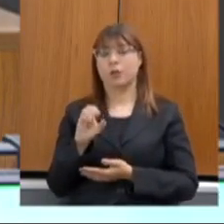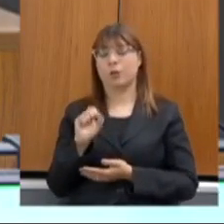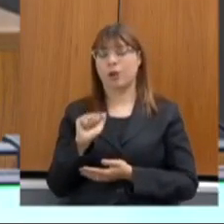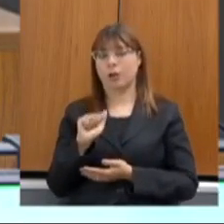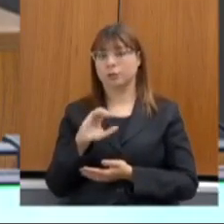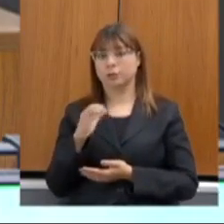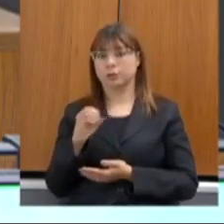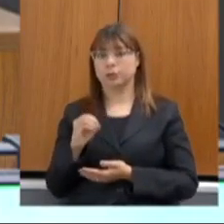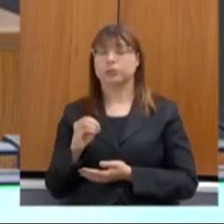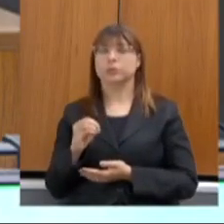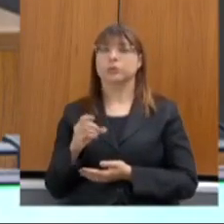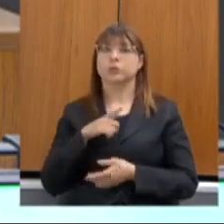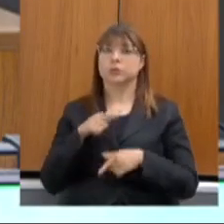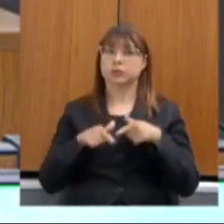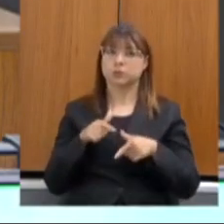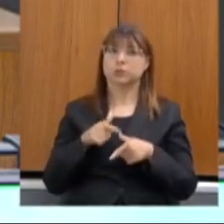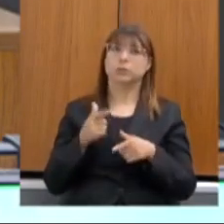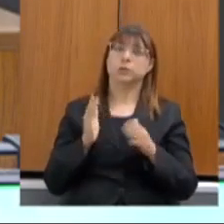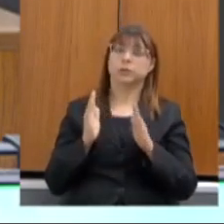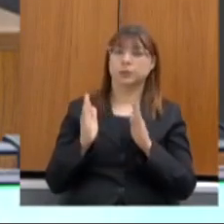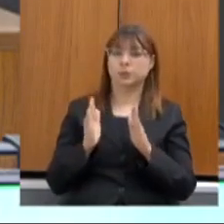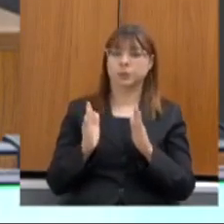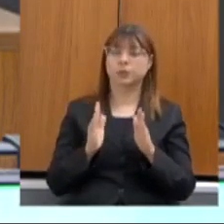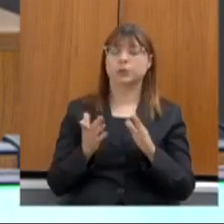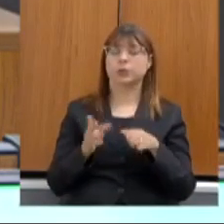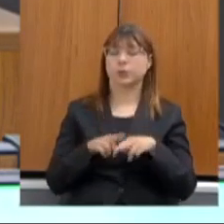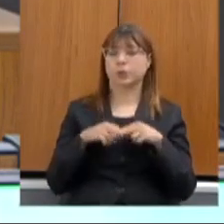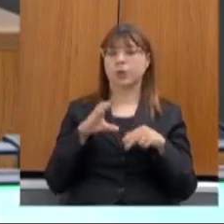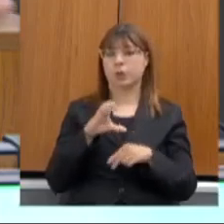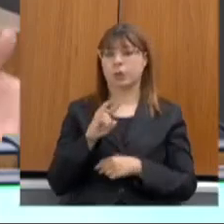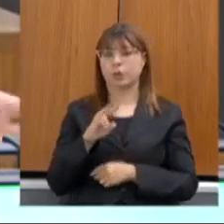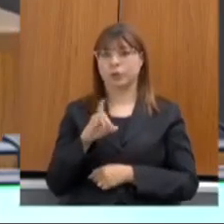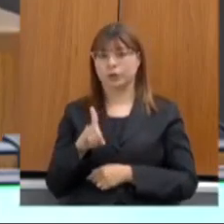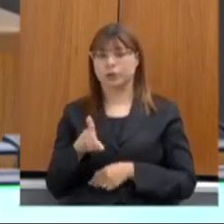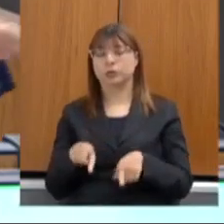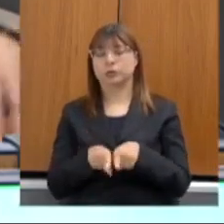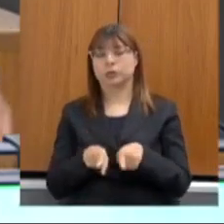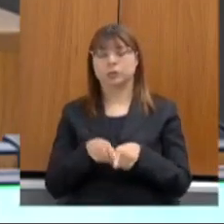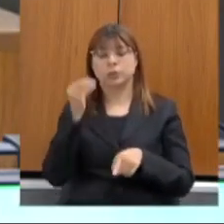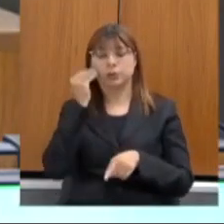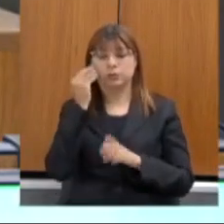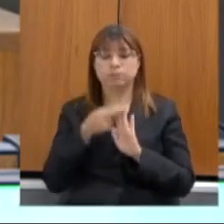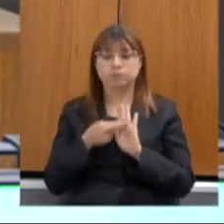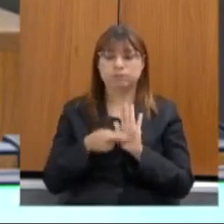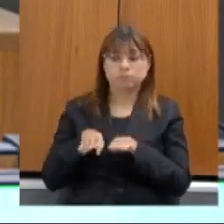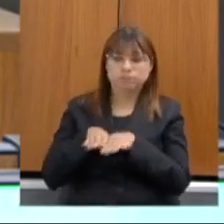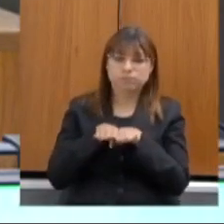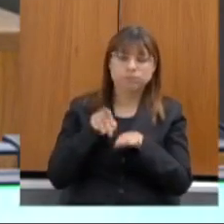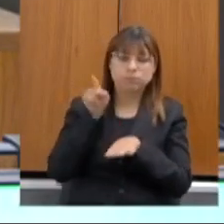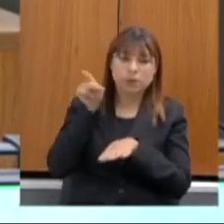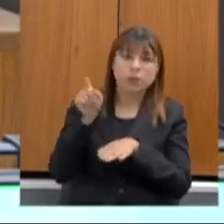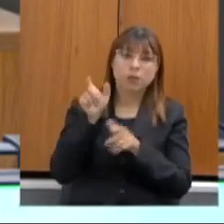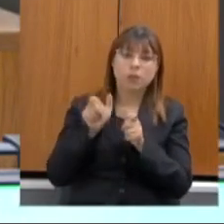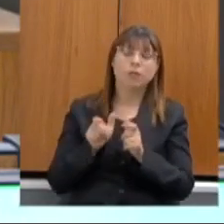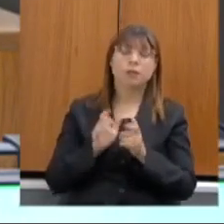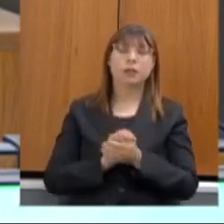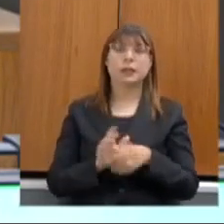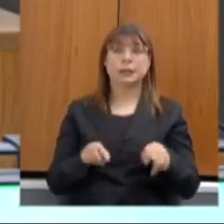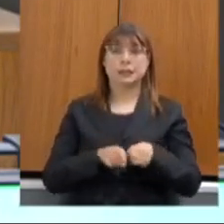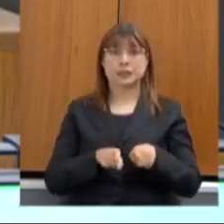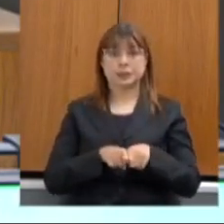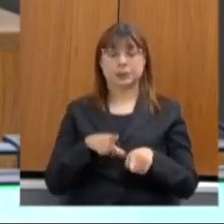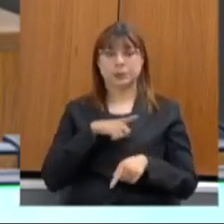iniciativas é pelo convite também né a forma de padronizar as medidas ali na região é também